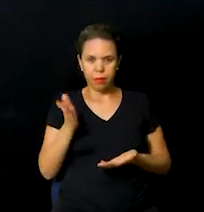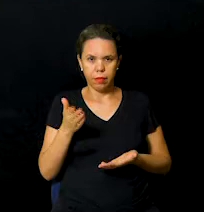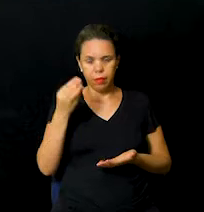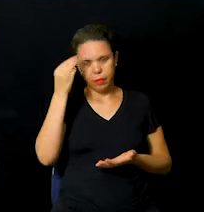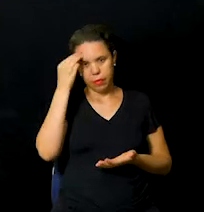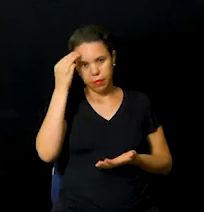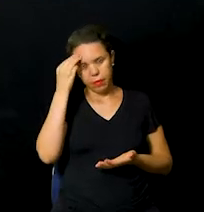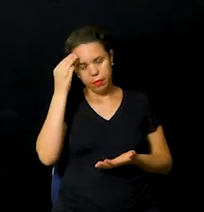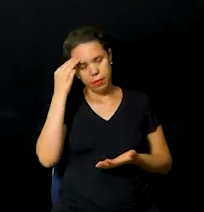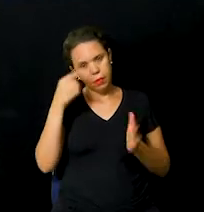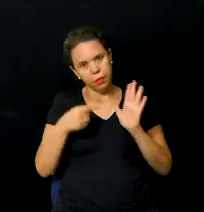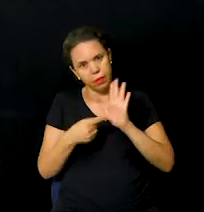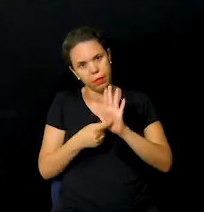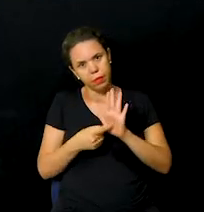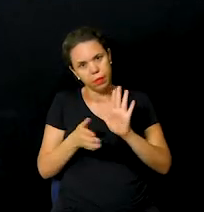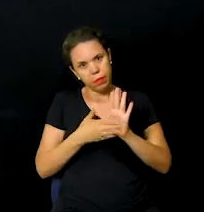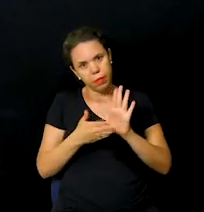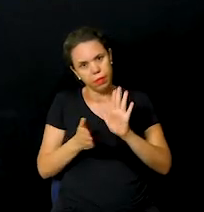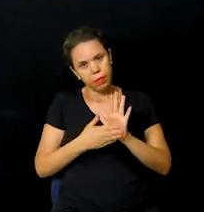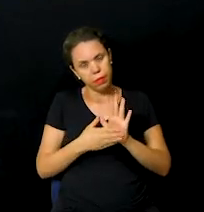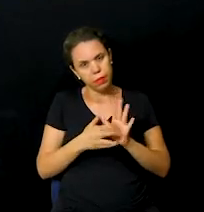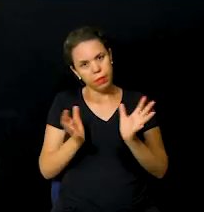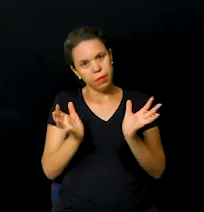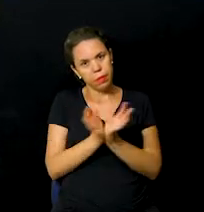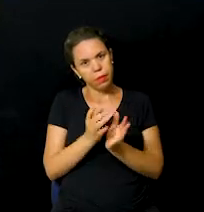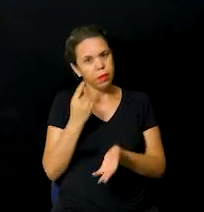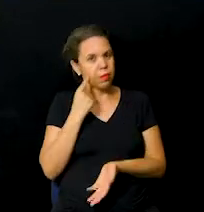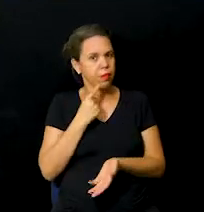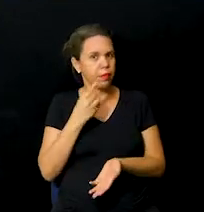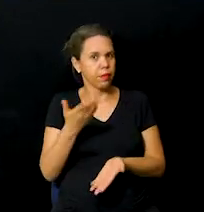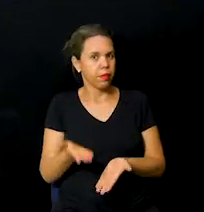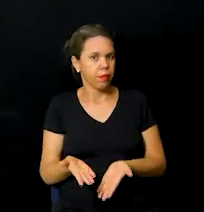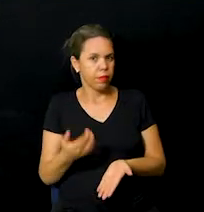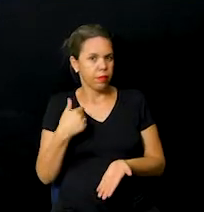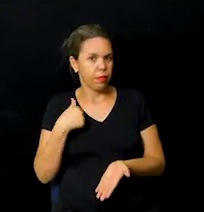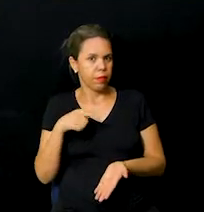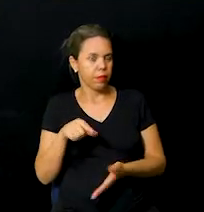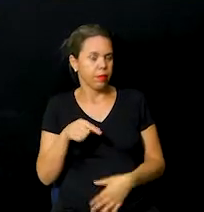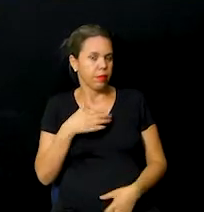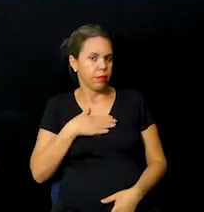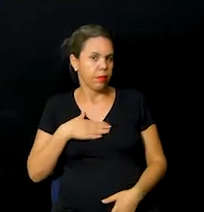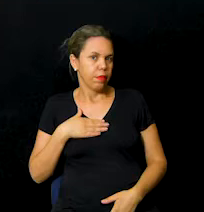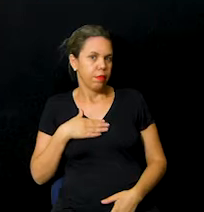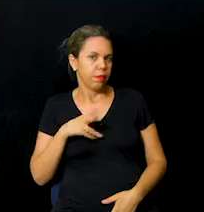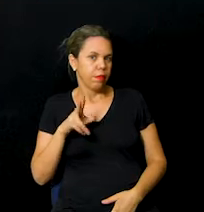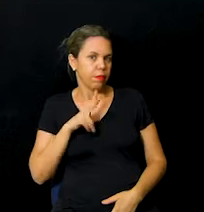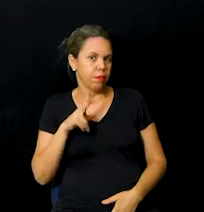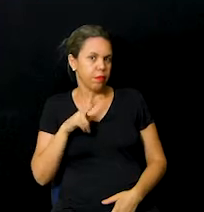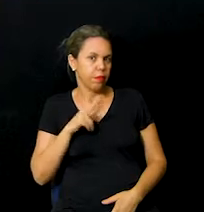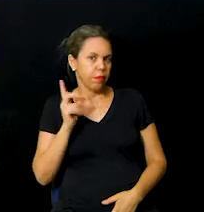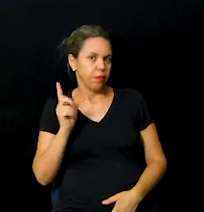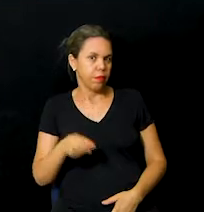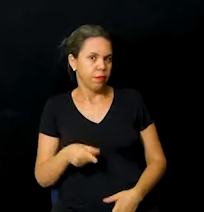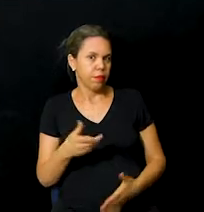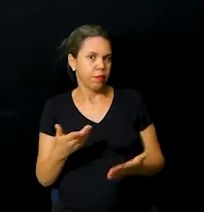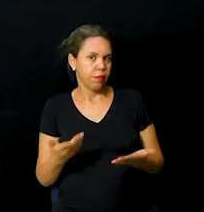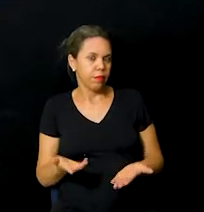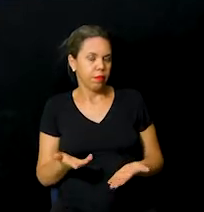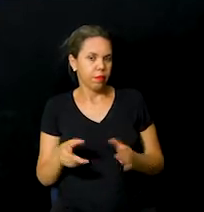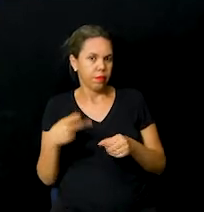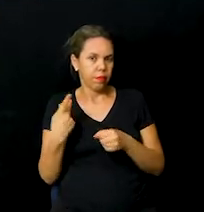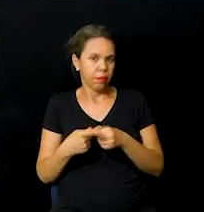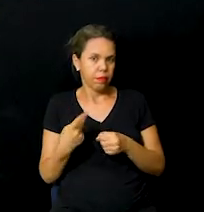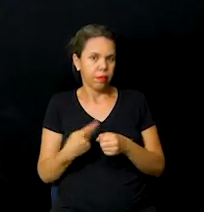tinha em mente de também apresentar essa proposta para a comunidade surda, eu prefiro particularmente 1000 vezes